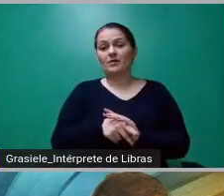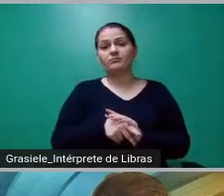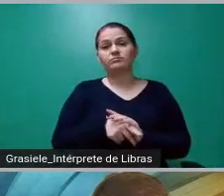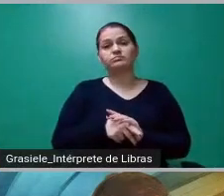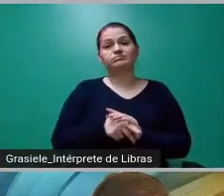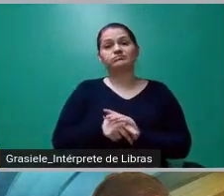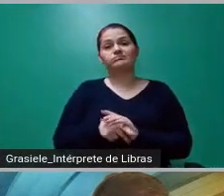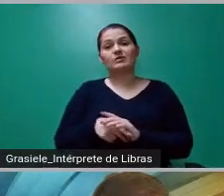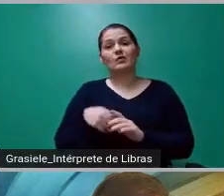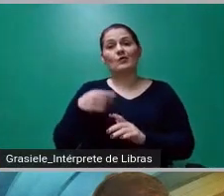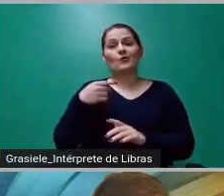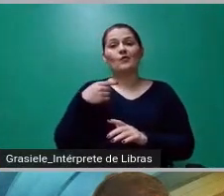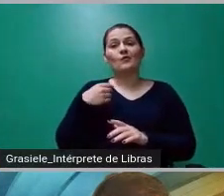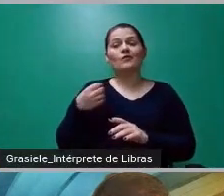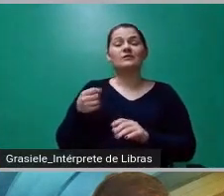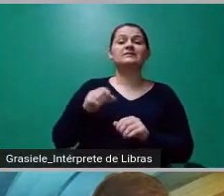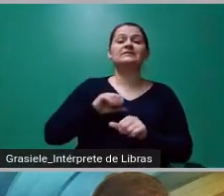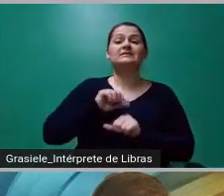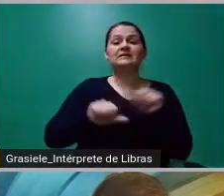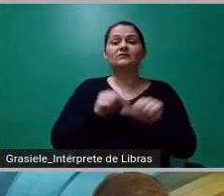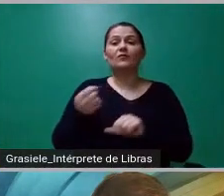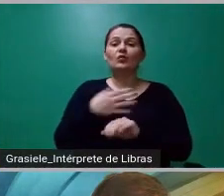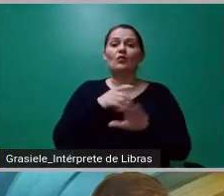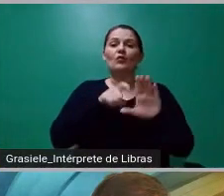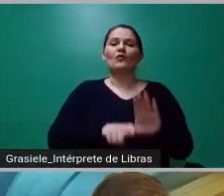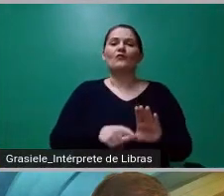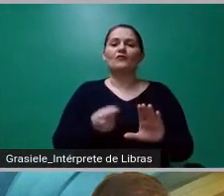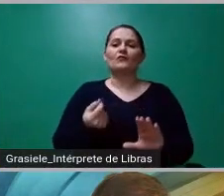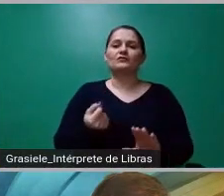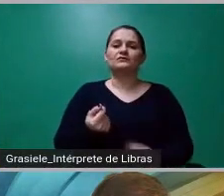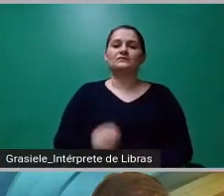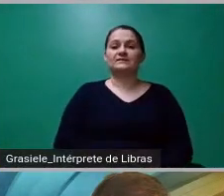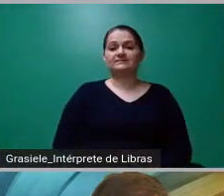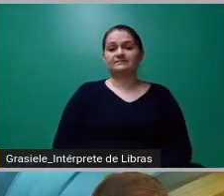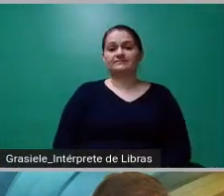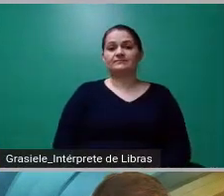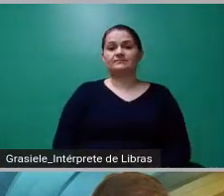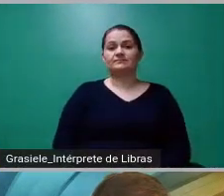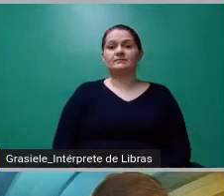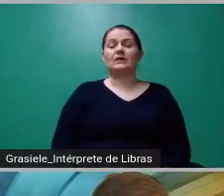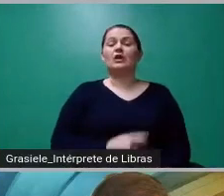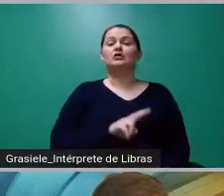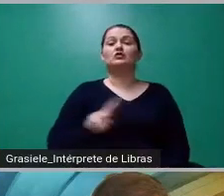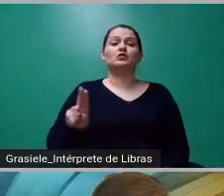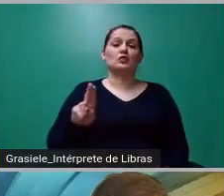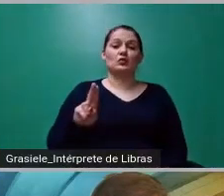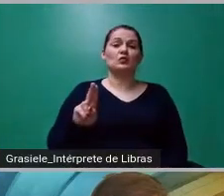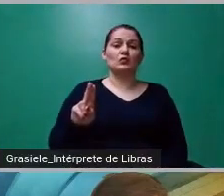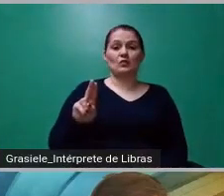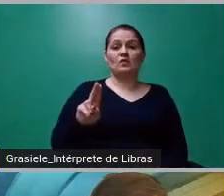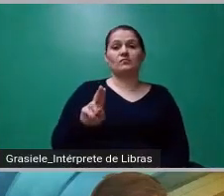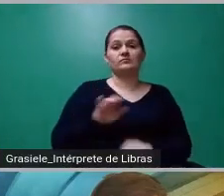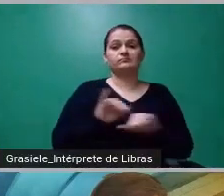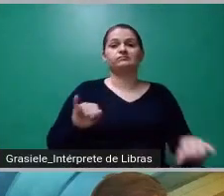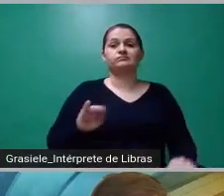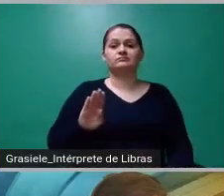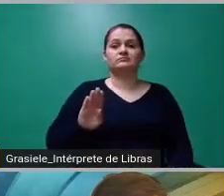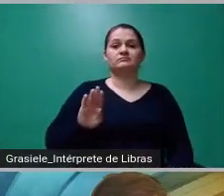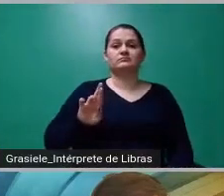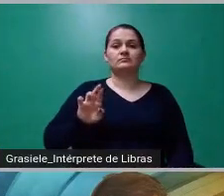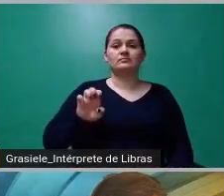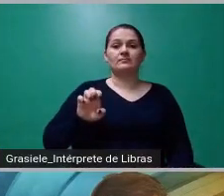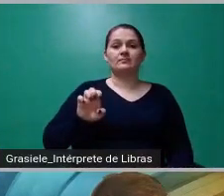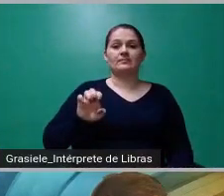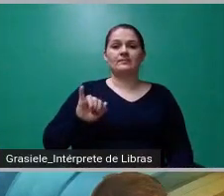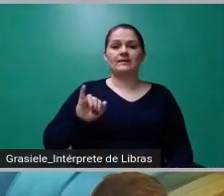em novos títulos, na operação chamada Brady, em Luxemburgo,